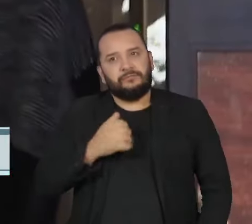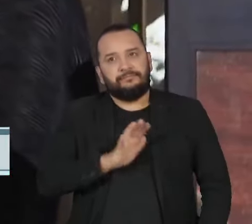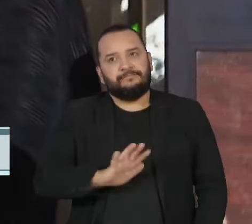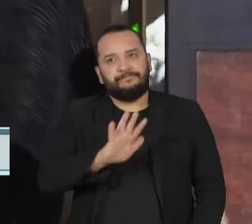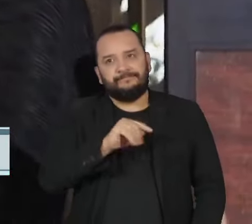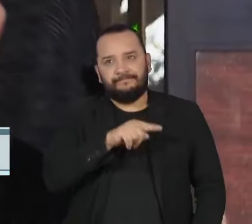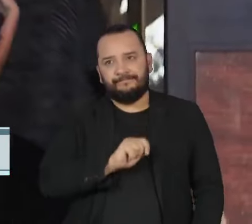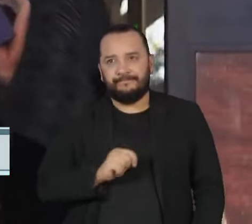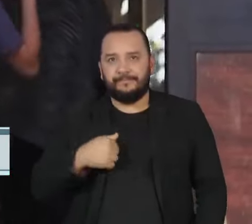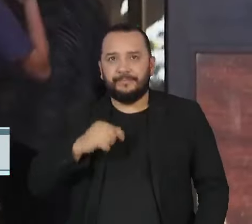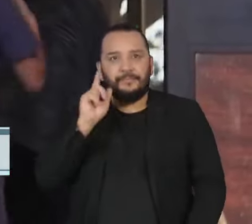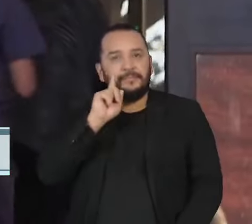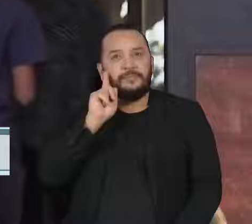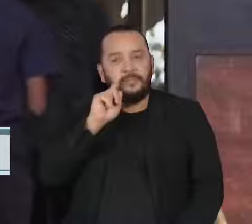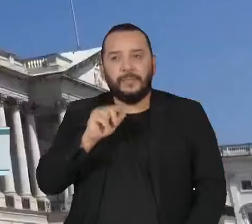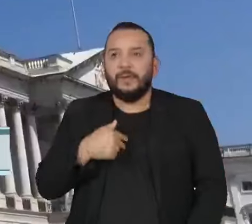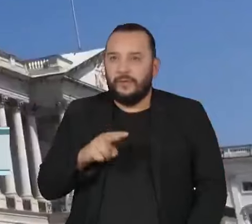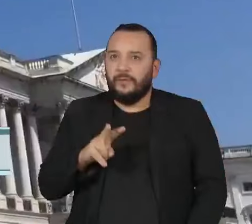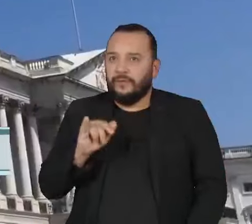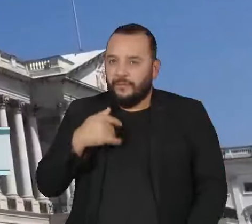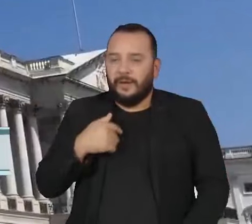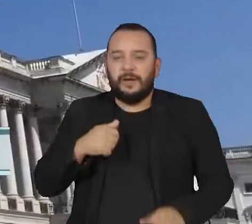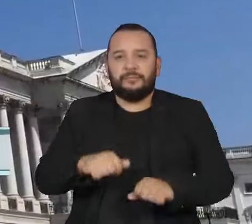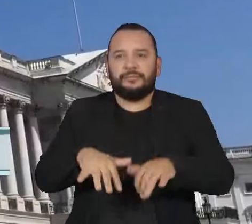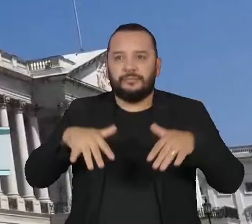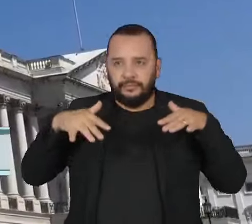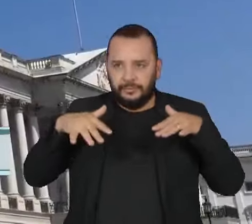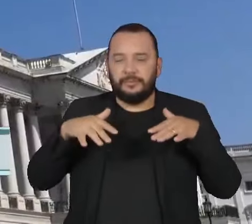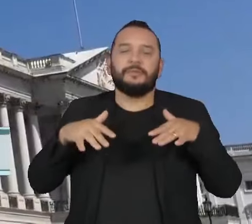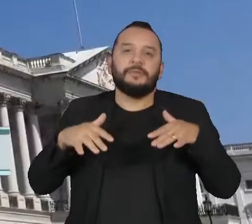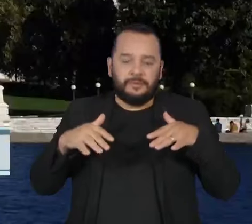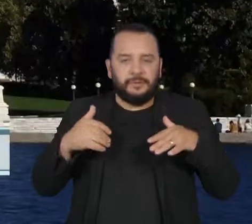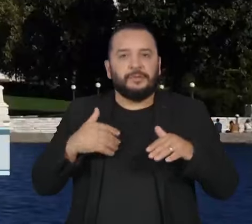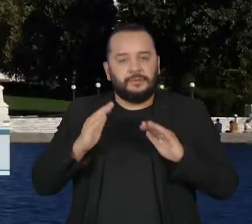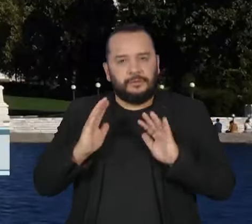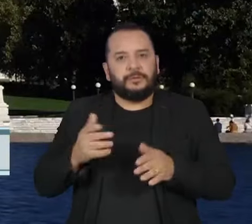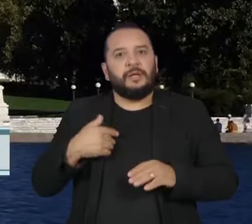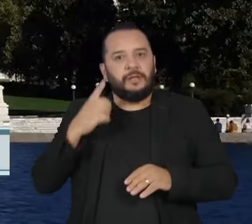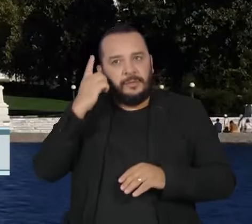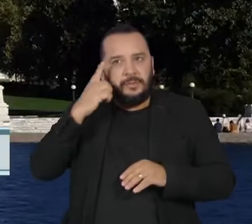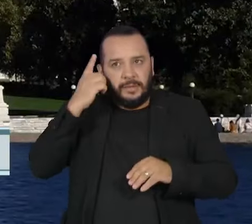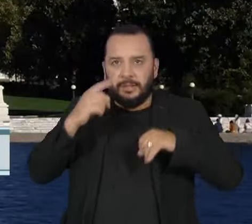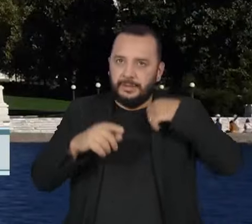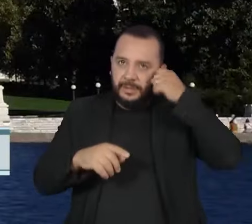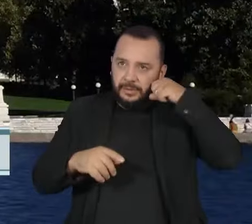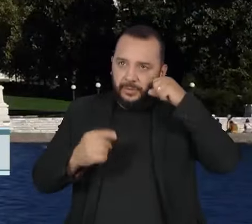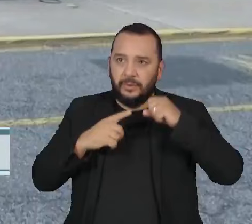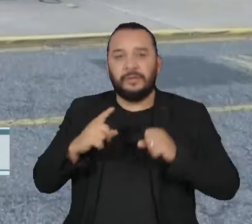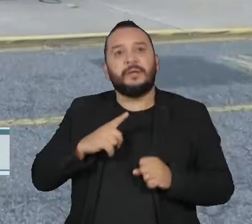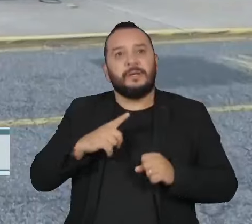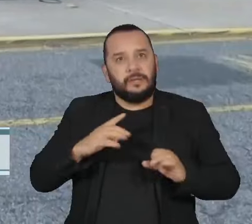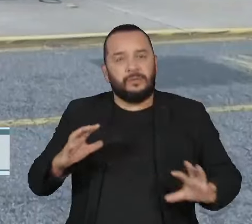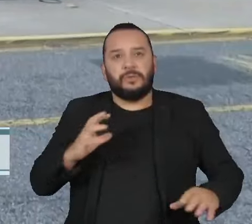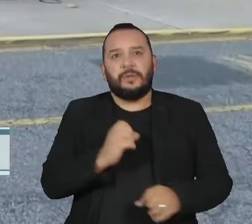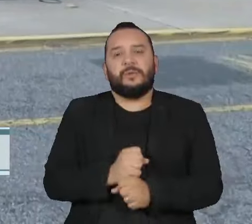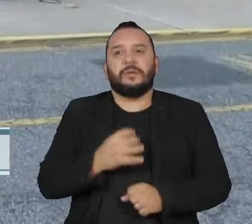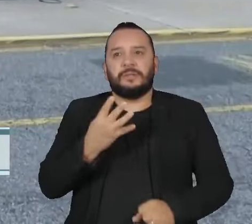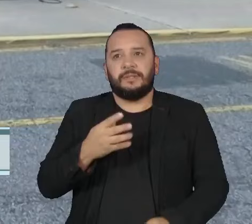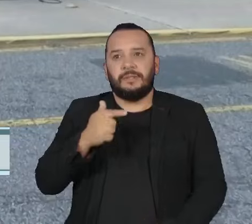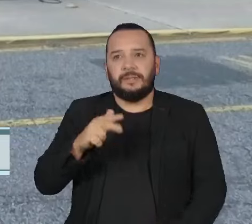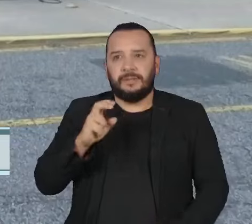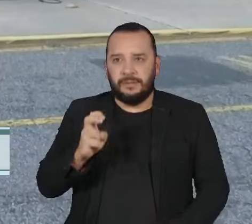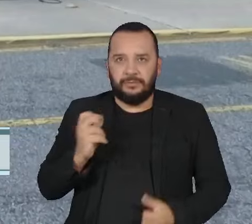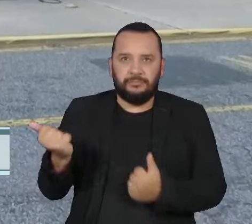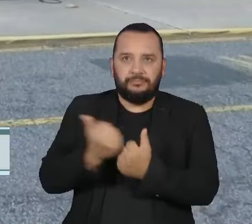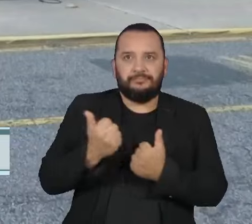Os americanos vão renovar também o Congresso. A Câmara dos Representantes tem todas as 435 cadeiras em jogo